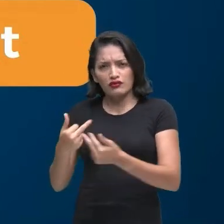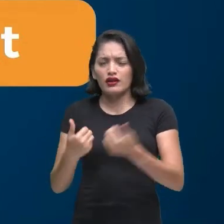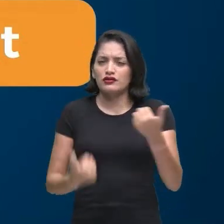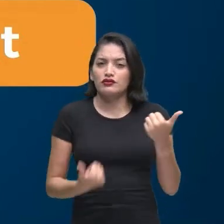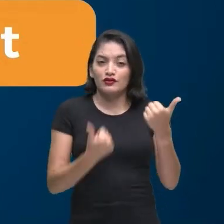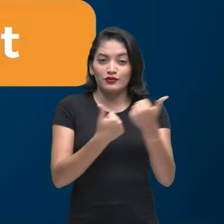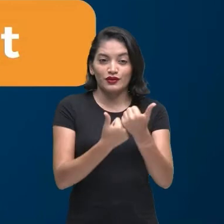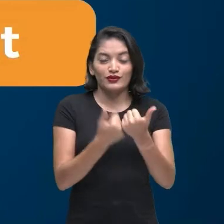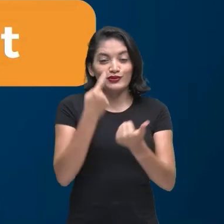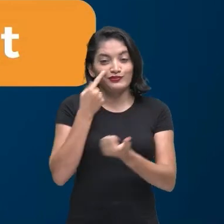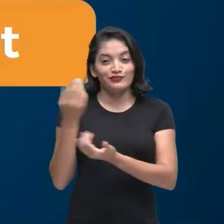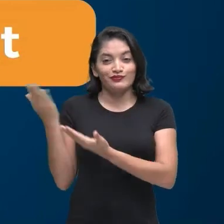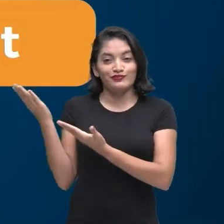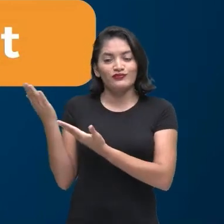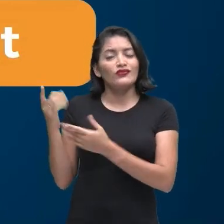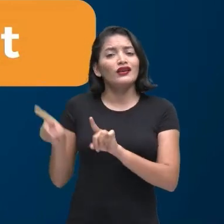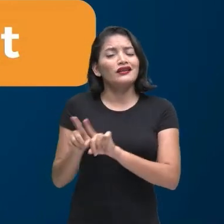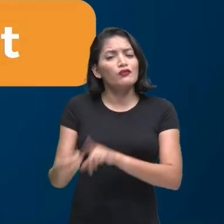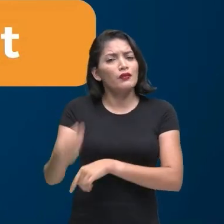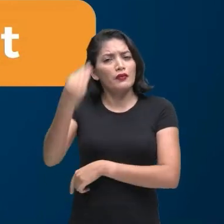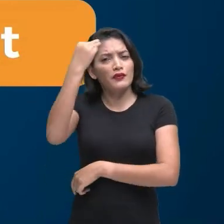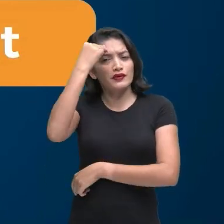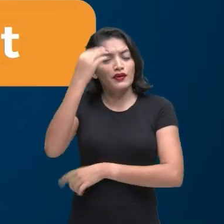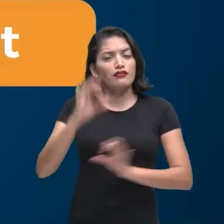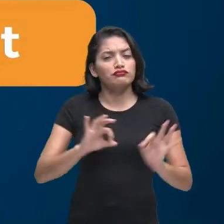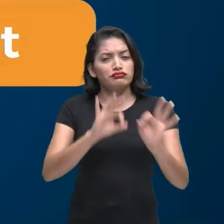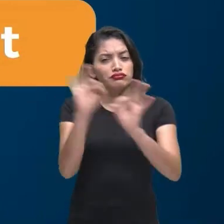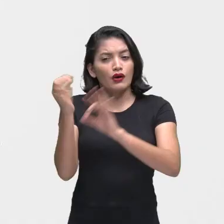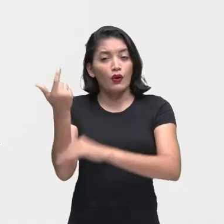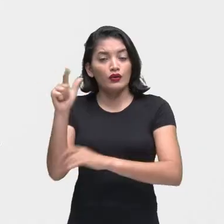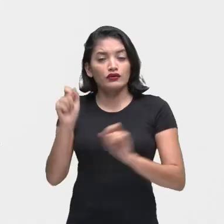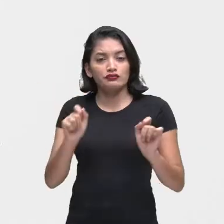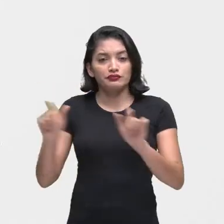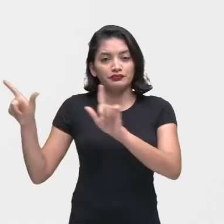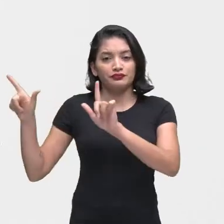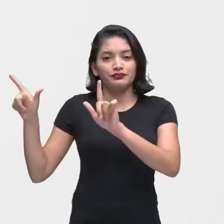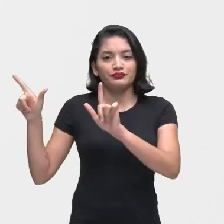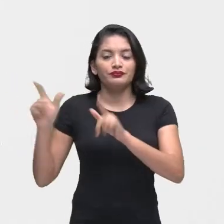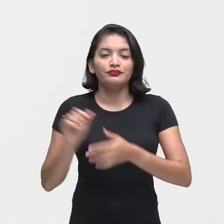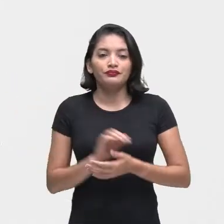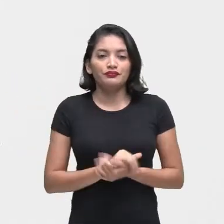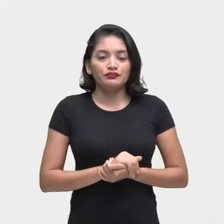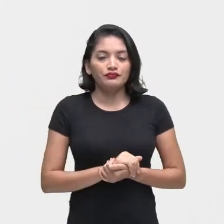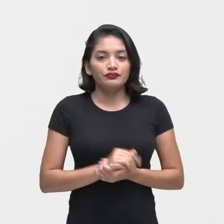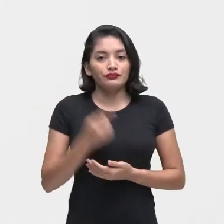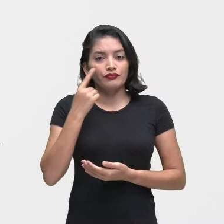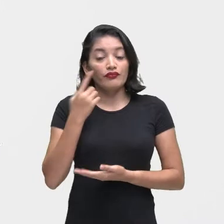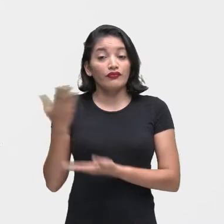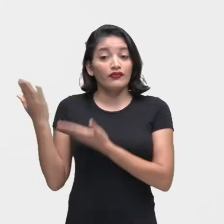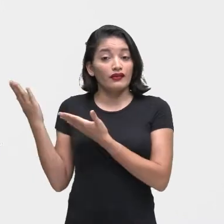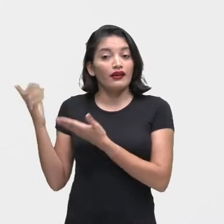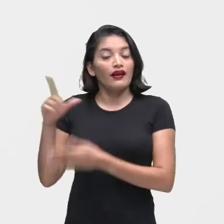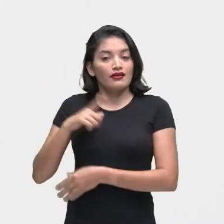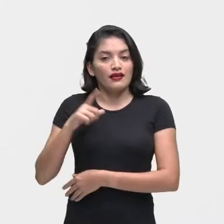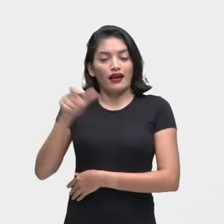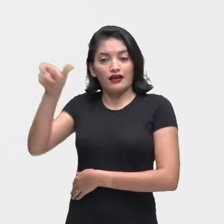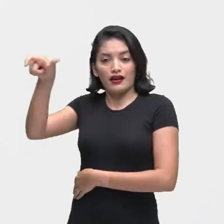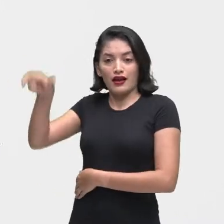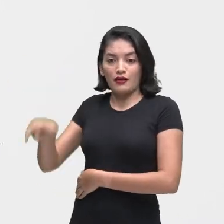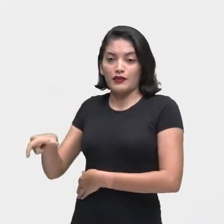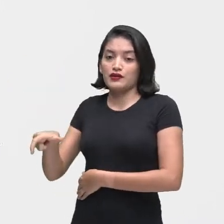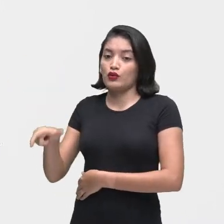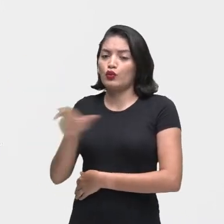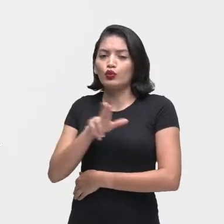Dani e só para gente ficar um pouquinho mais Acompanha comigo aqui na próxima cartela e olha só nós temos aí a personagem